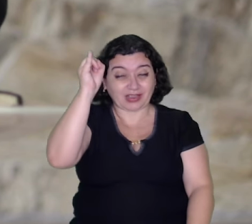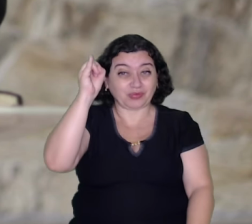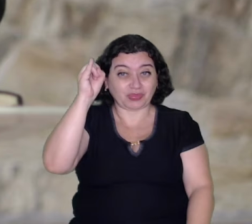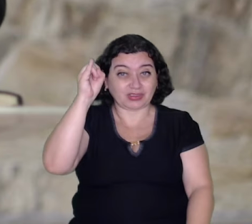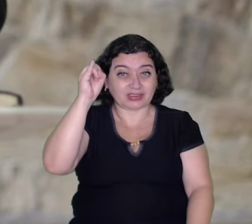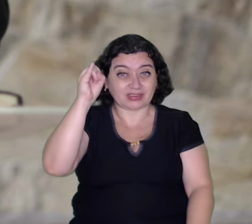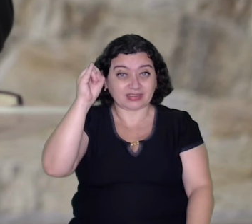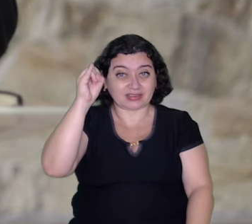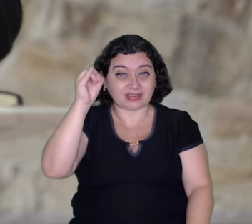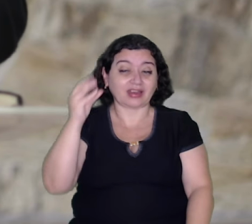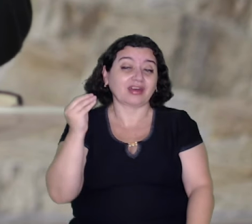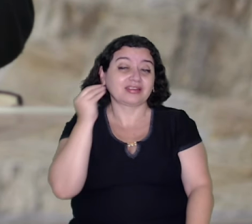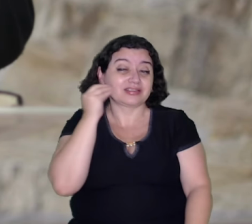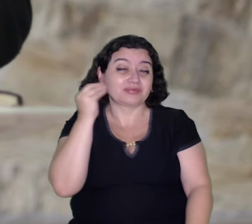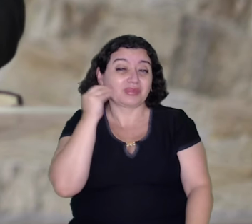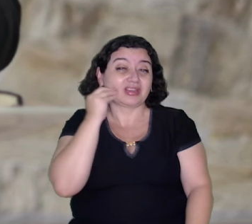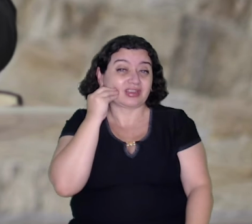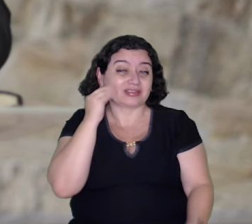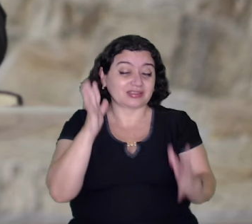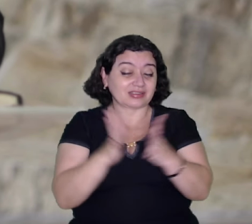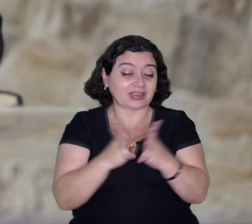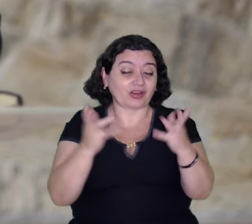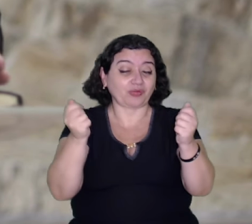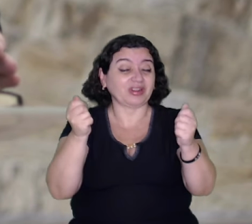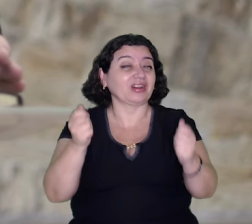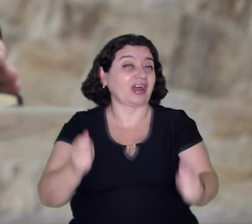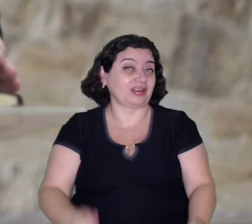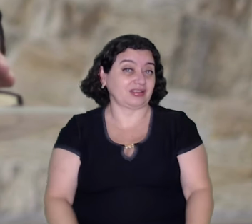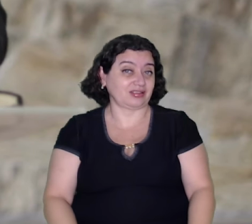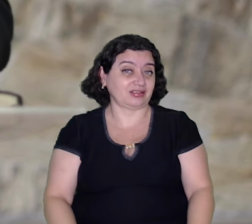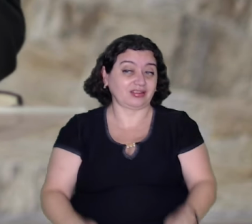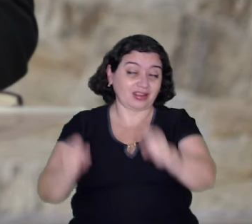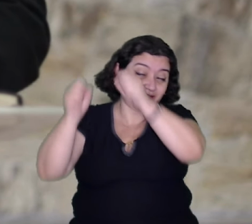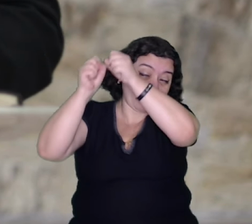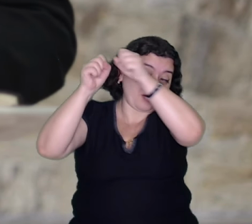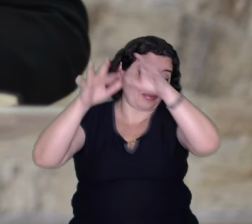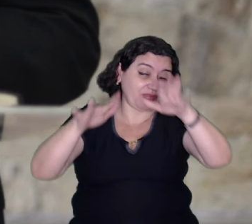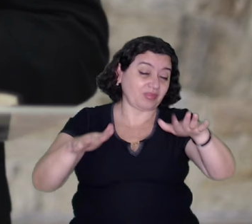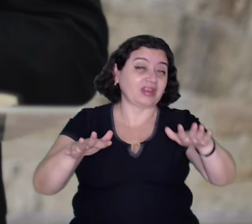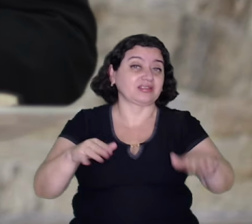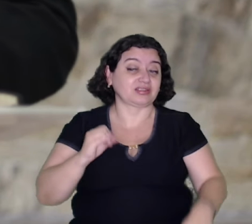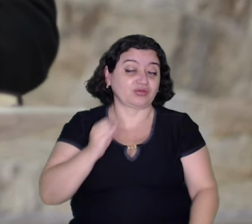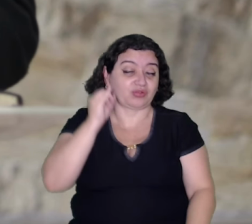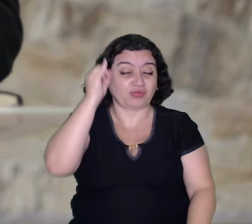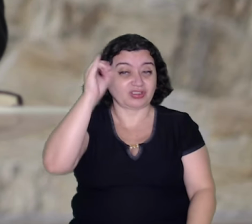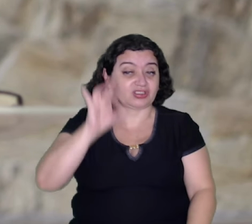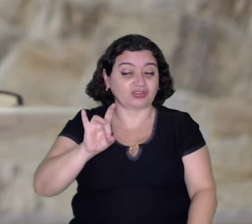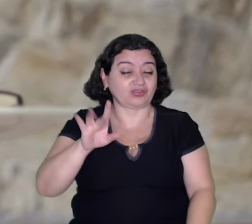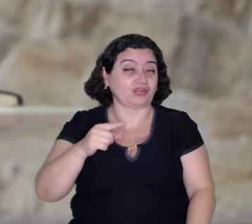apenas a experiência. Valorizar apenas a bênção.